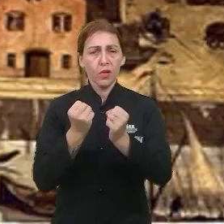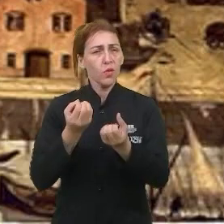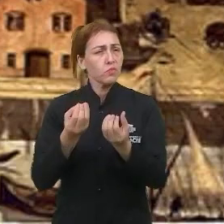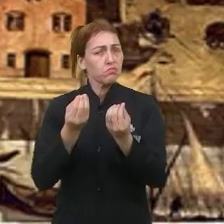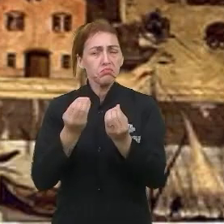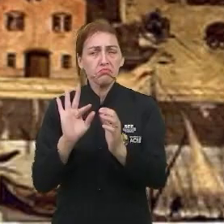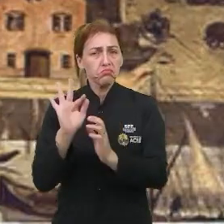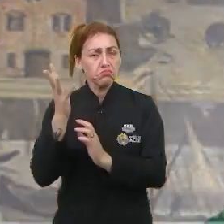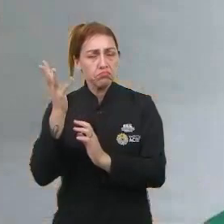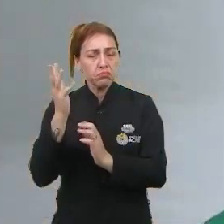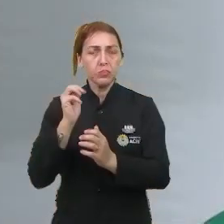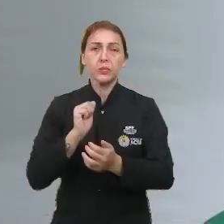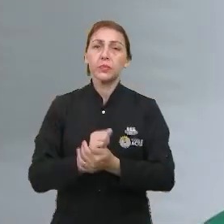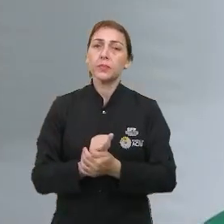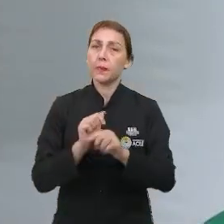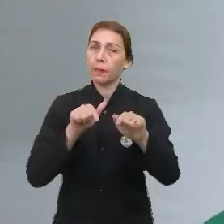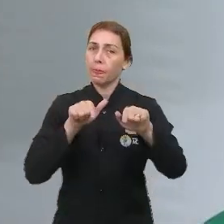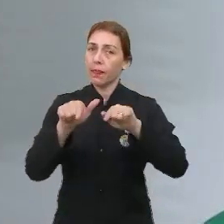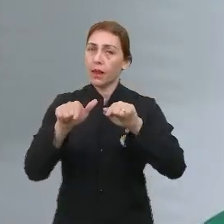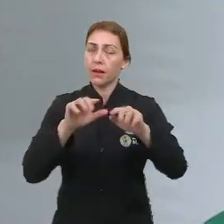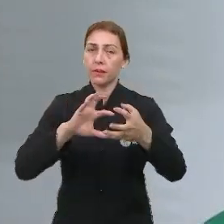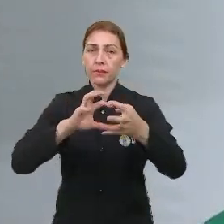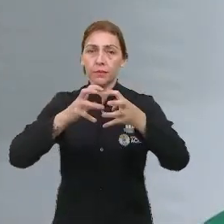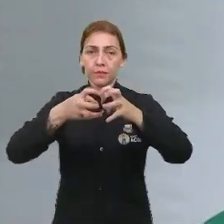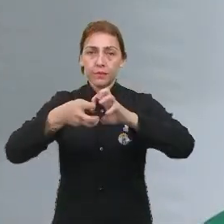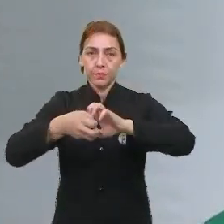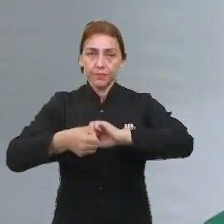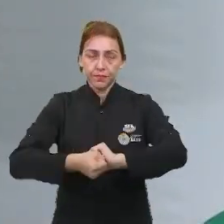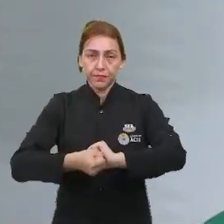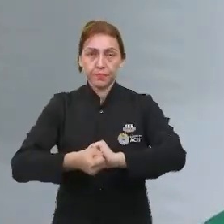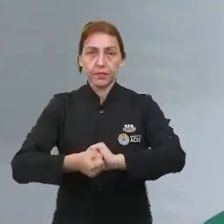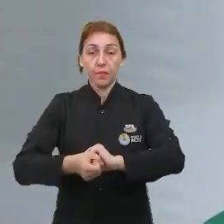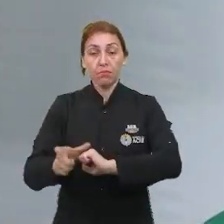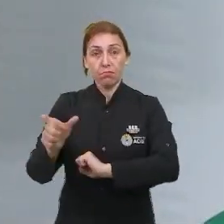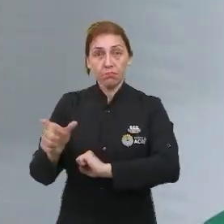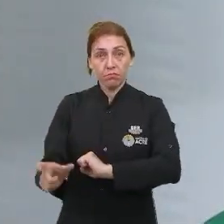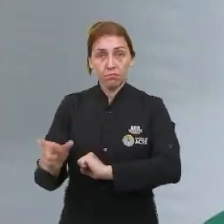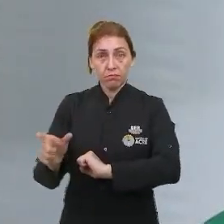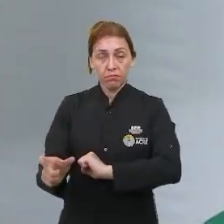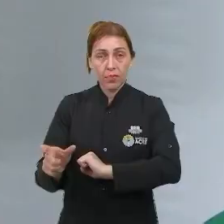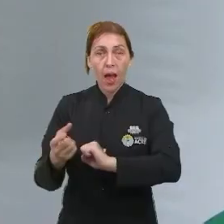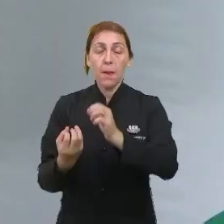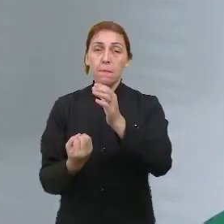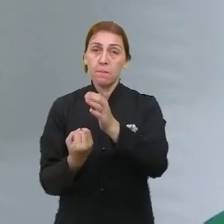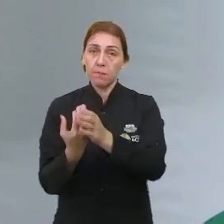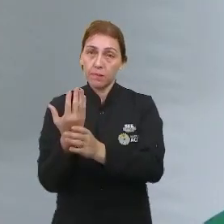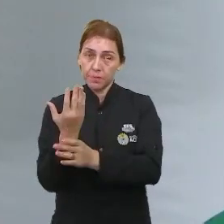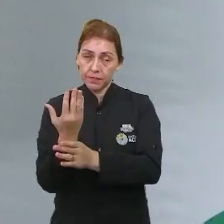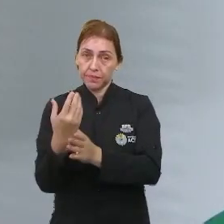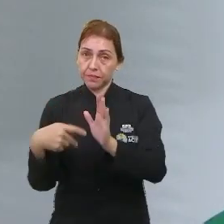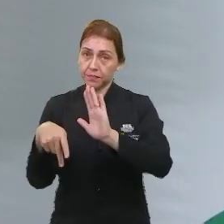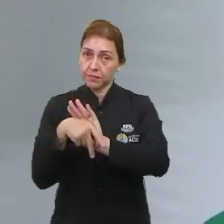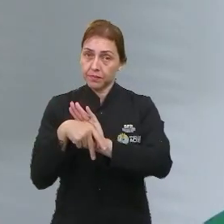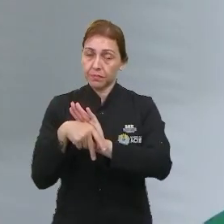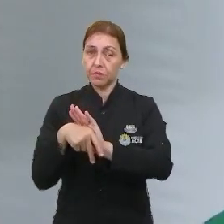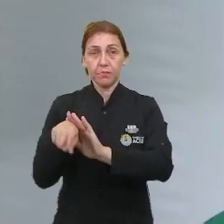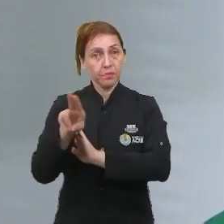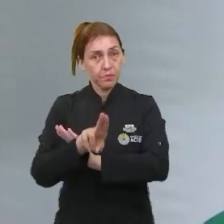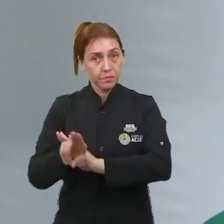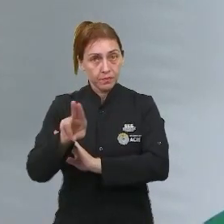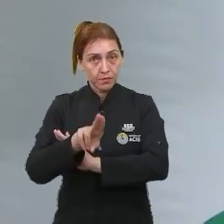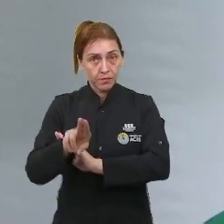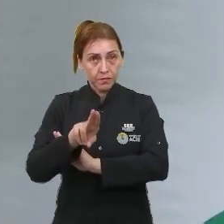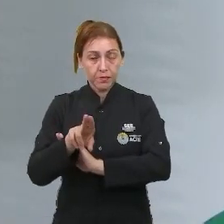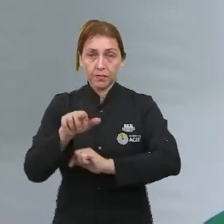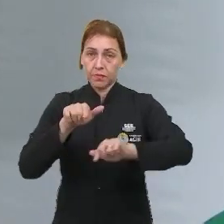assim, professor? No trabalho artesanal, o artesão, ele produz para ele.